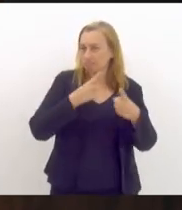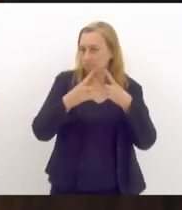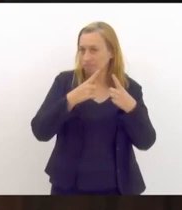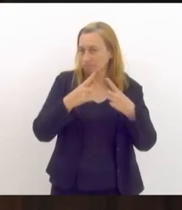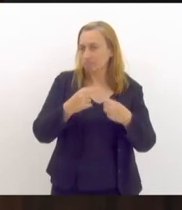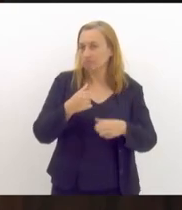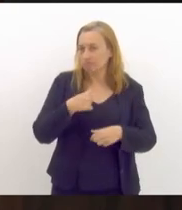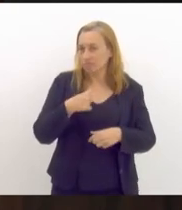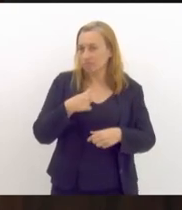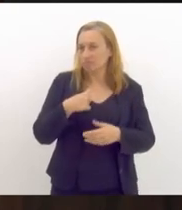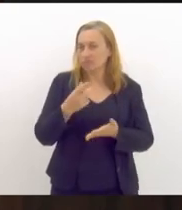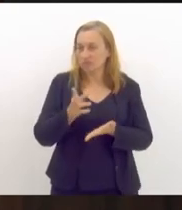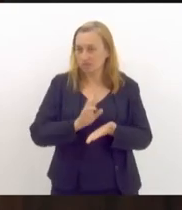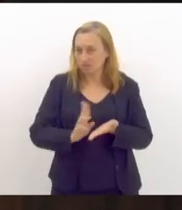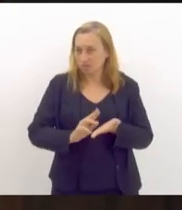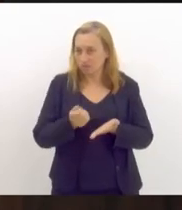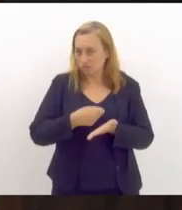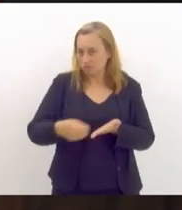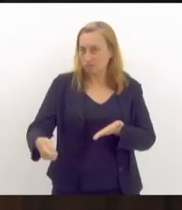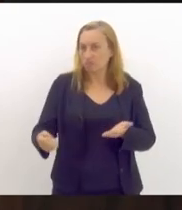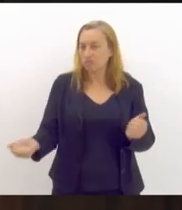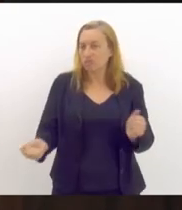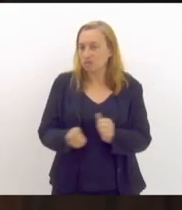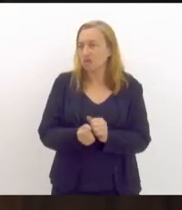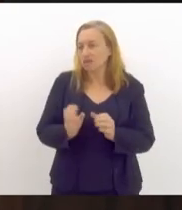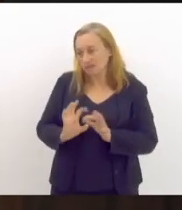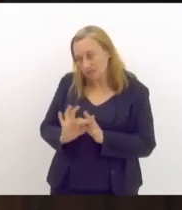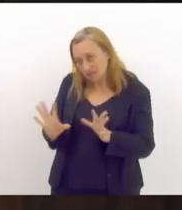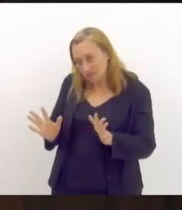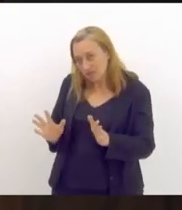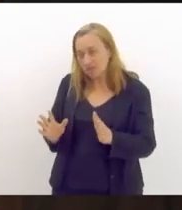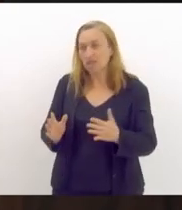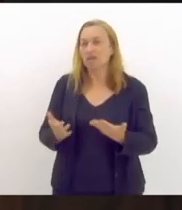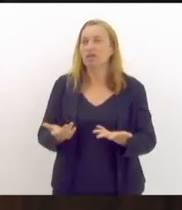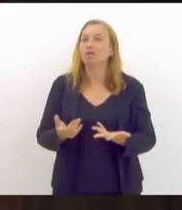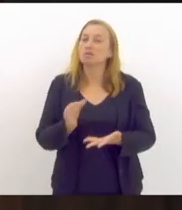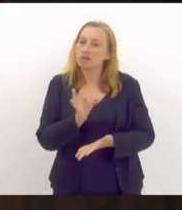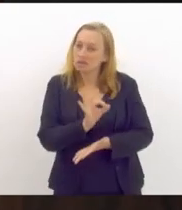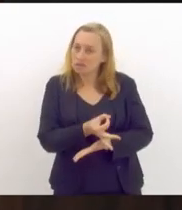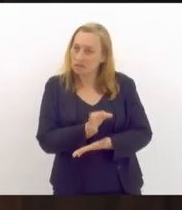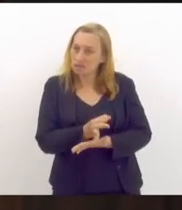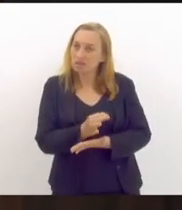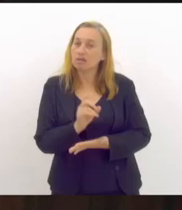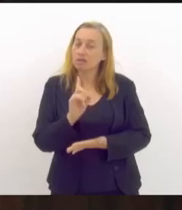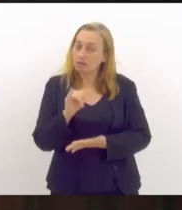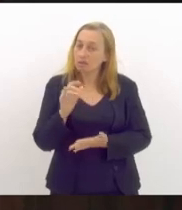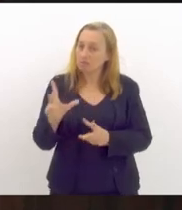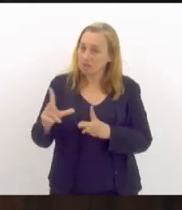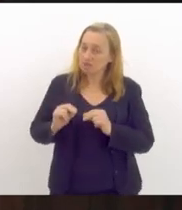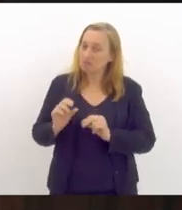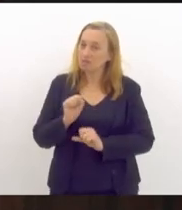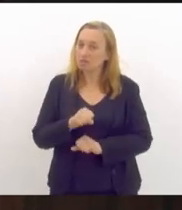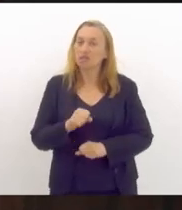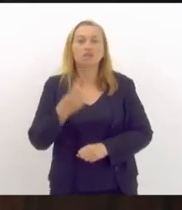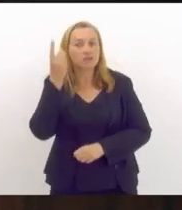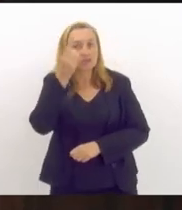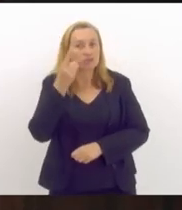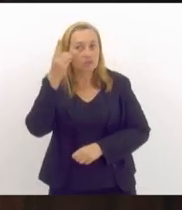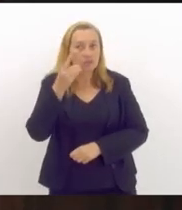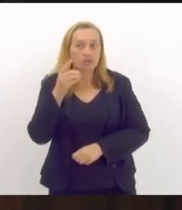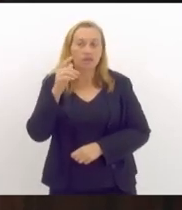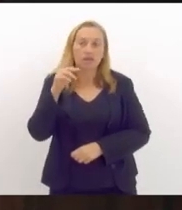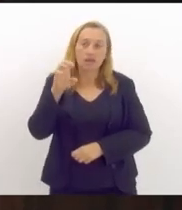de assinar junto se vossa excelência assim permitir com certeza Porque de fato é muito merecedor deputada